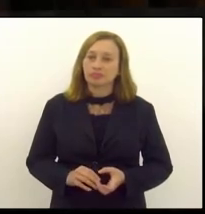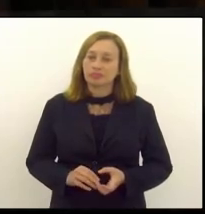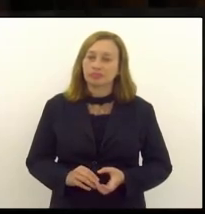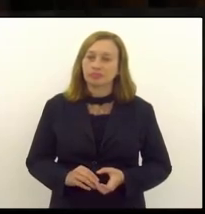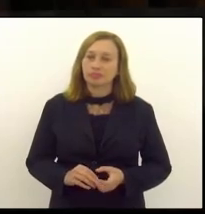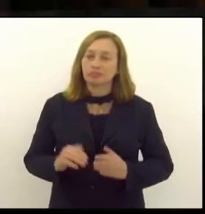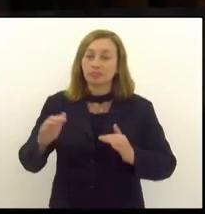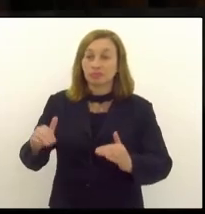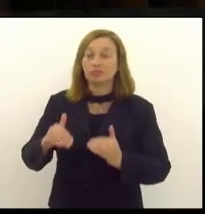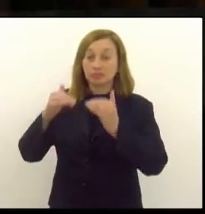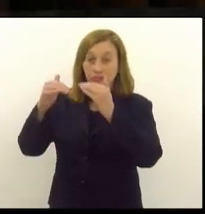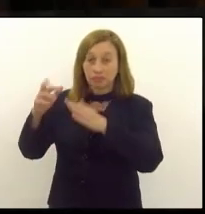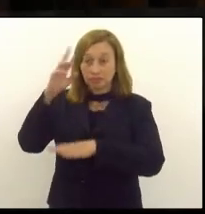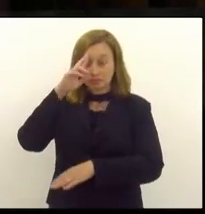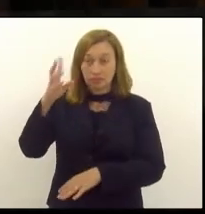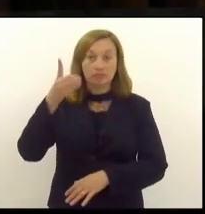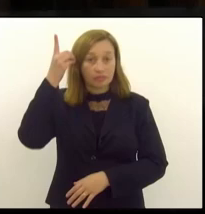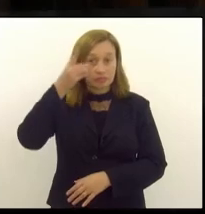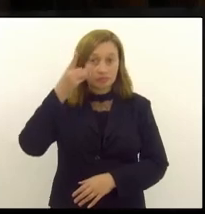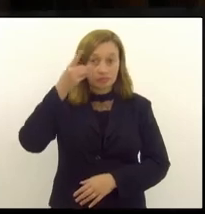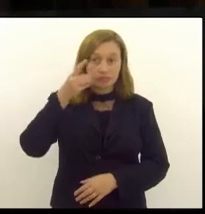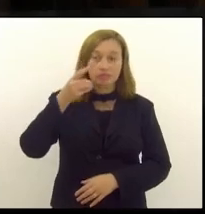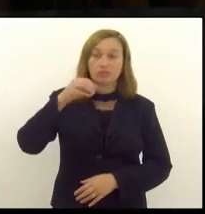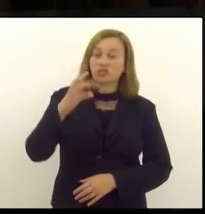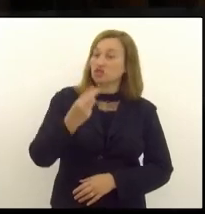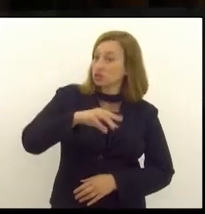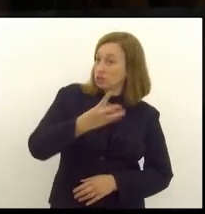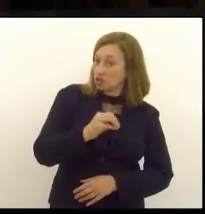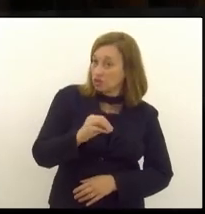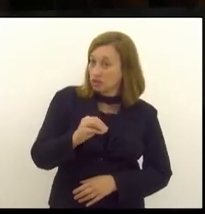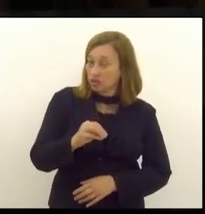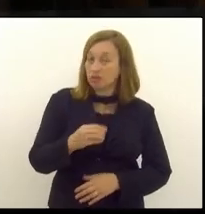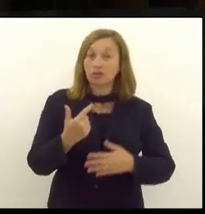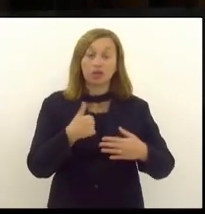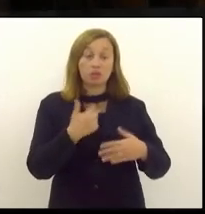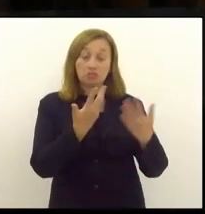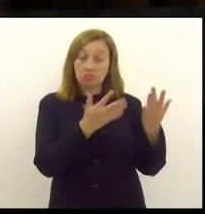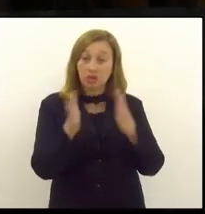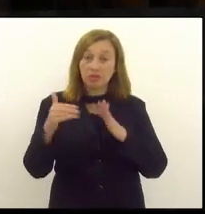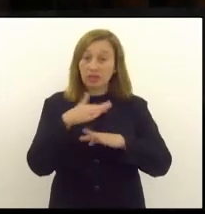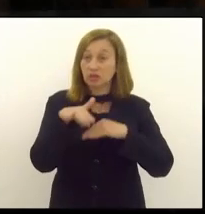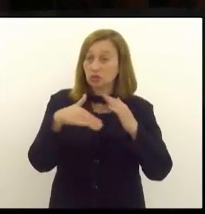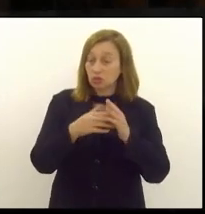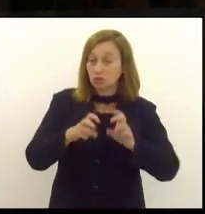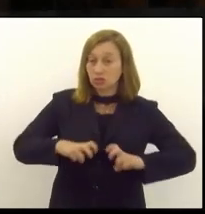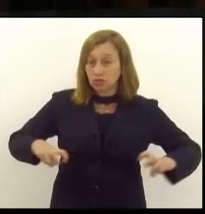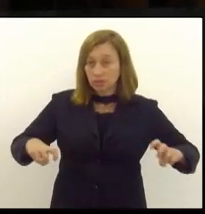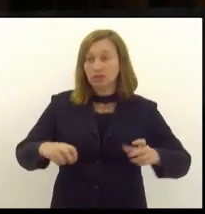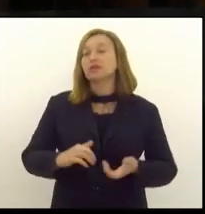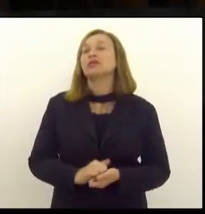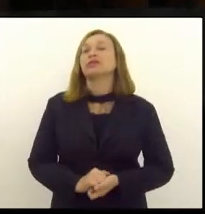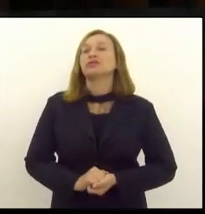Excelentíssimo senhor deputado estadual Chico Machado, na pessoa de quem eu cumprimento todos os integrantes da mesa.